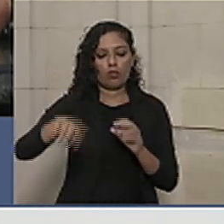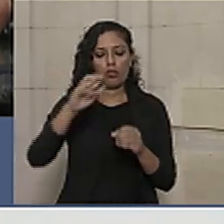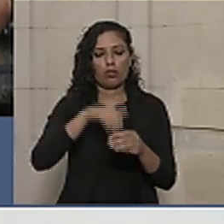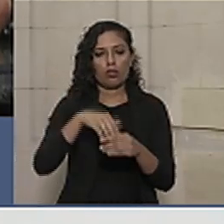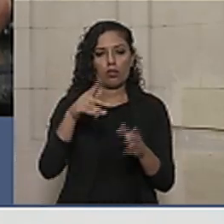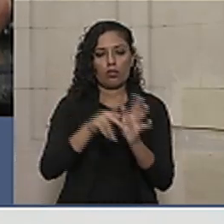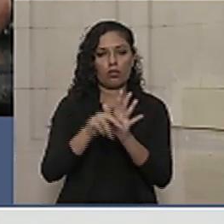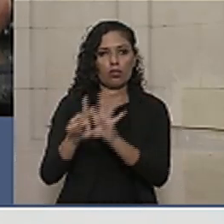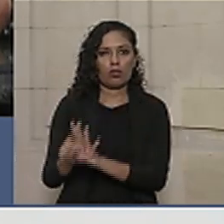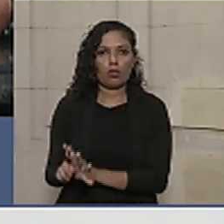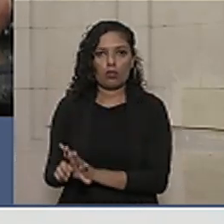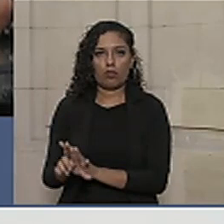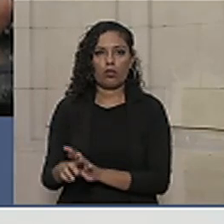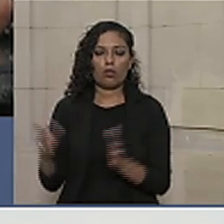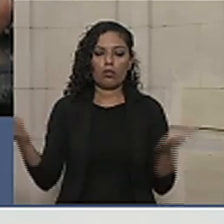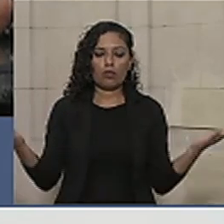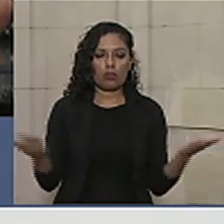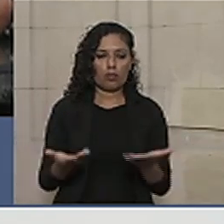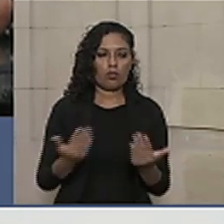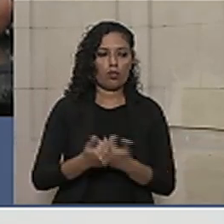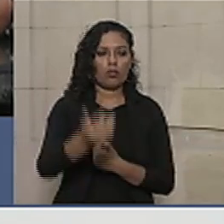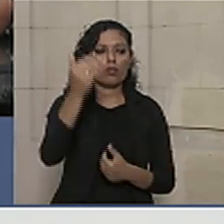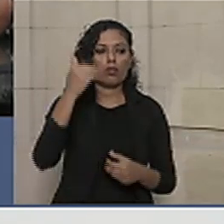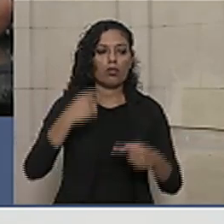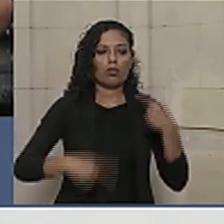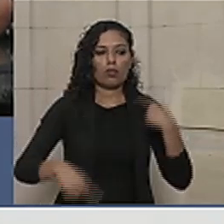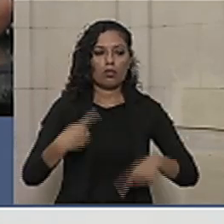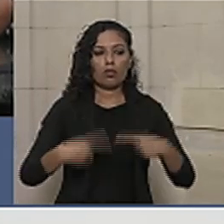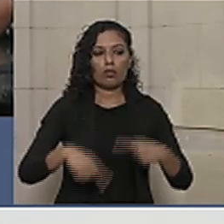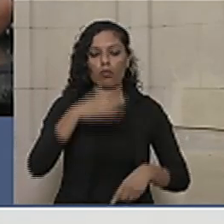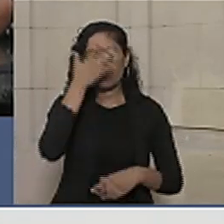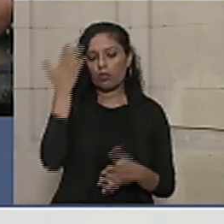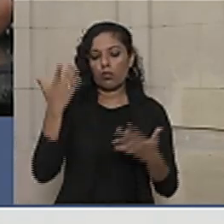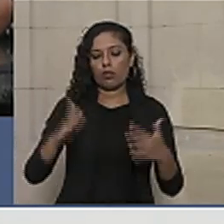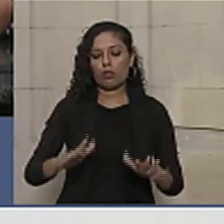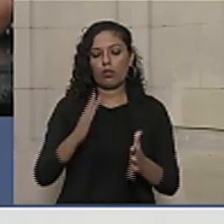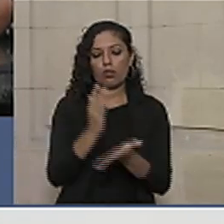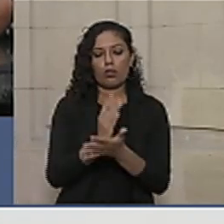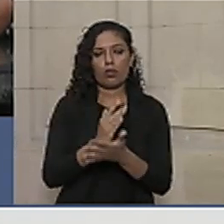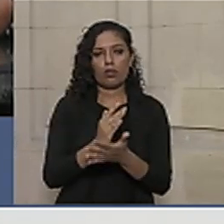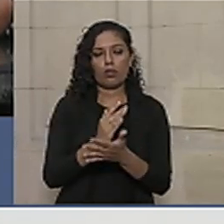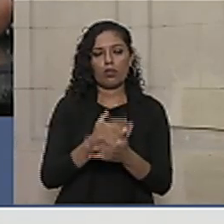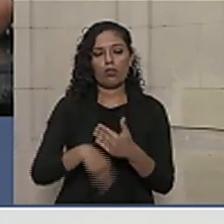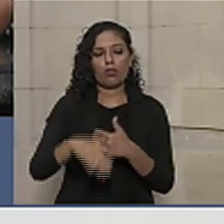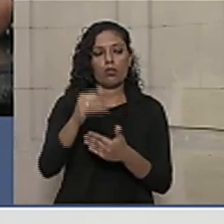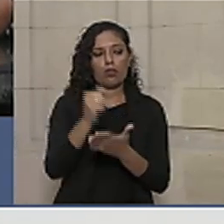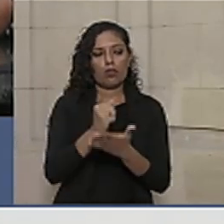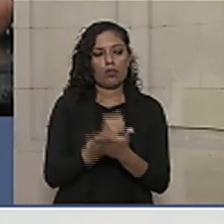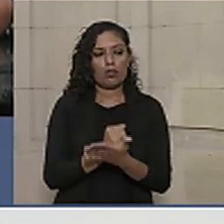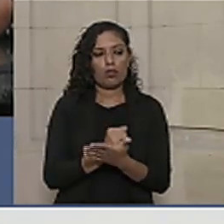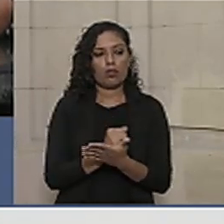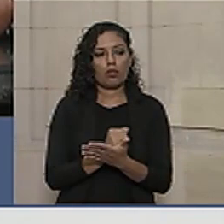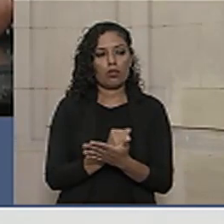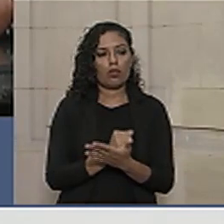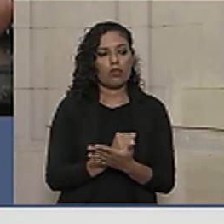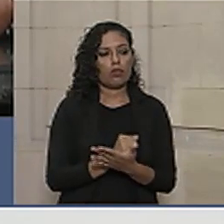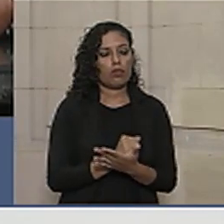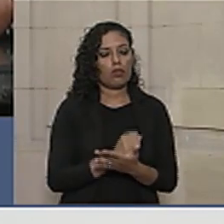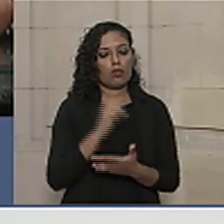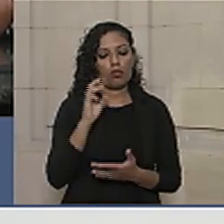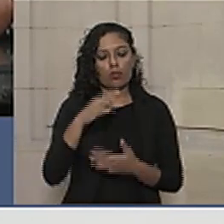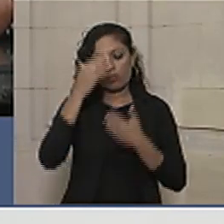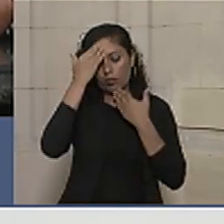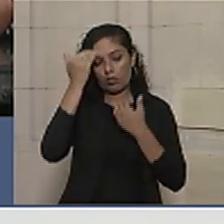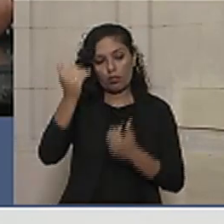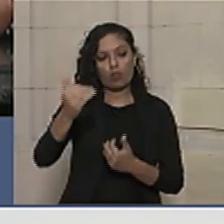projeto nesse instante. Em discussão, não havendo que queira discutir, encerra a discussão. Em votação, os senhores que aprovam nesse estão aprovados, vai autógrafo. Senhor presidente, apenas para